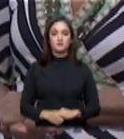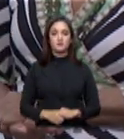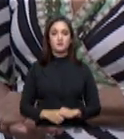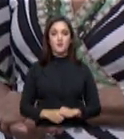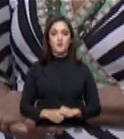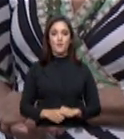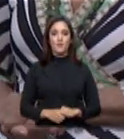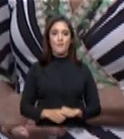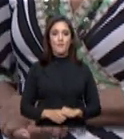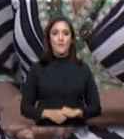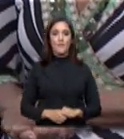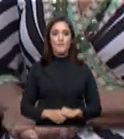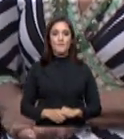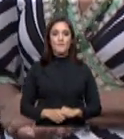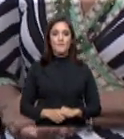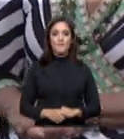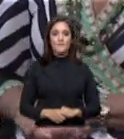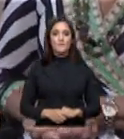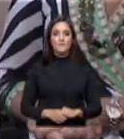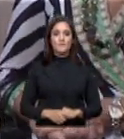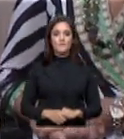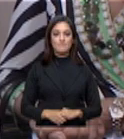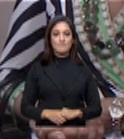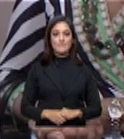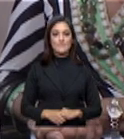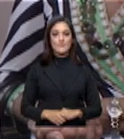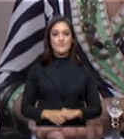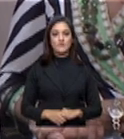meus senhores,